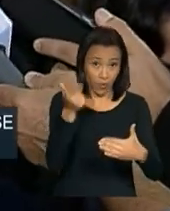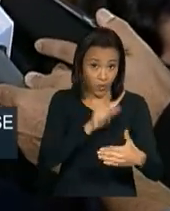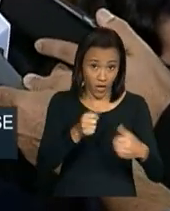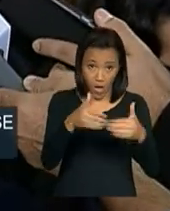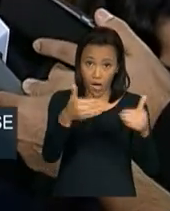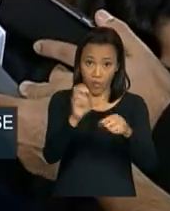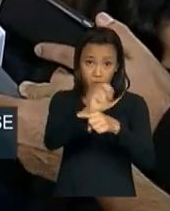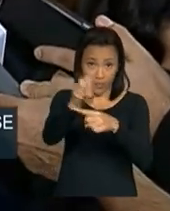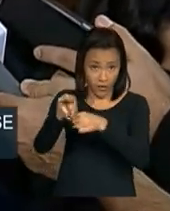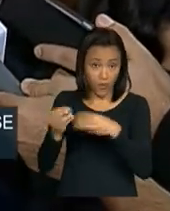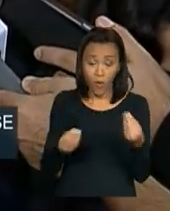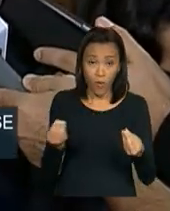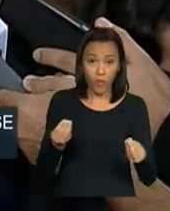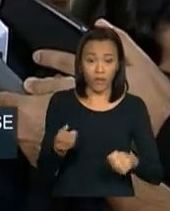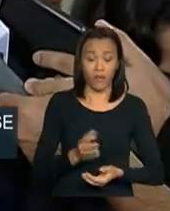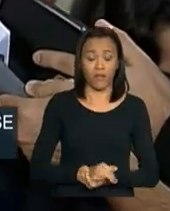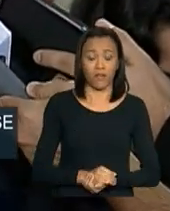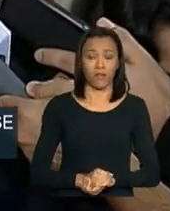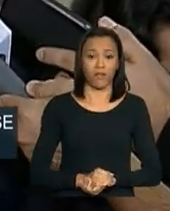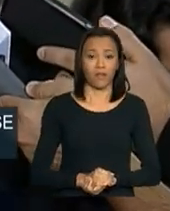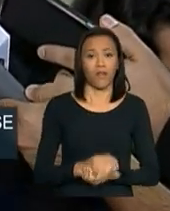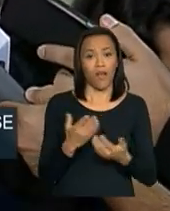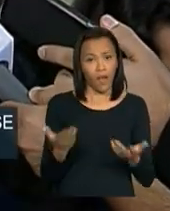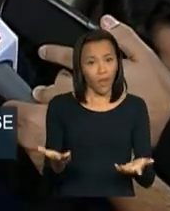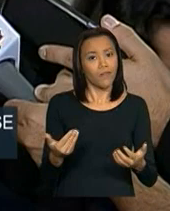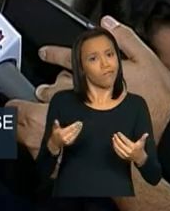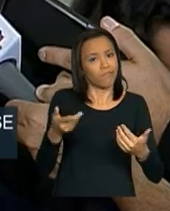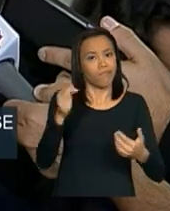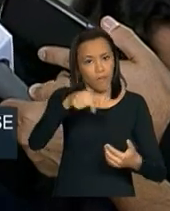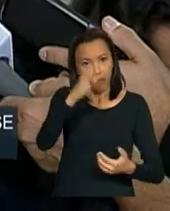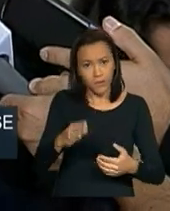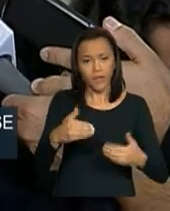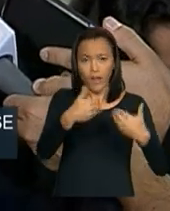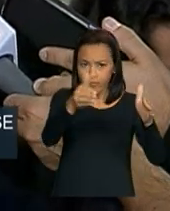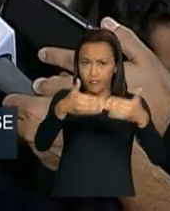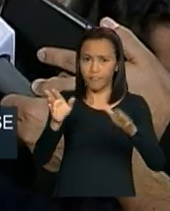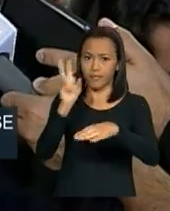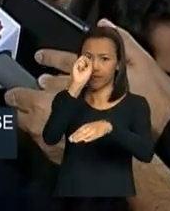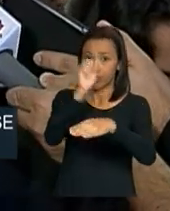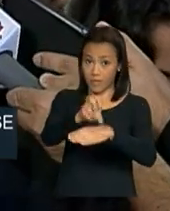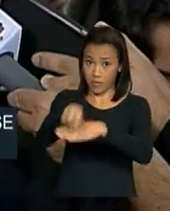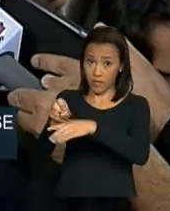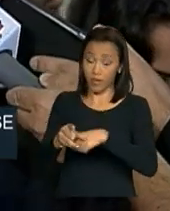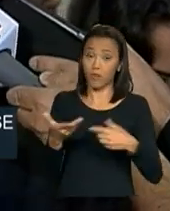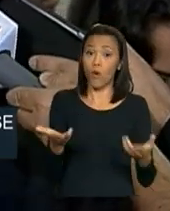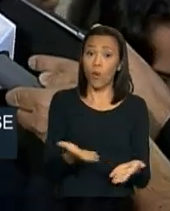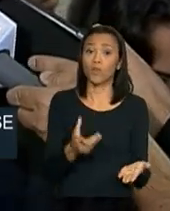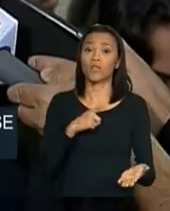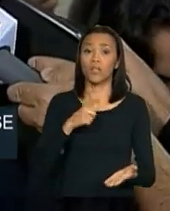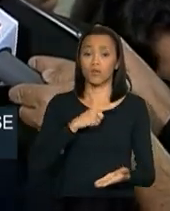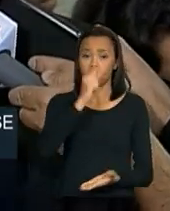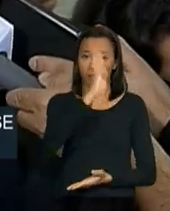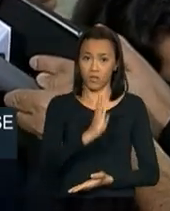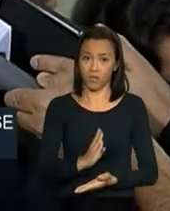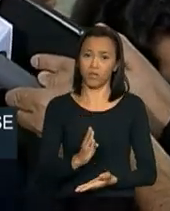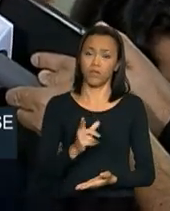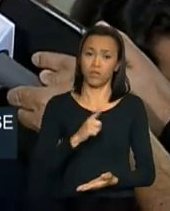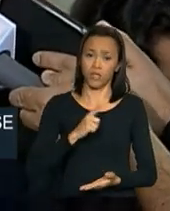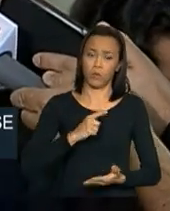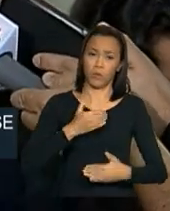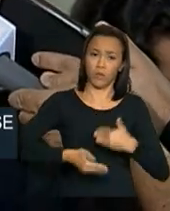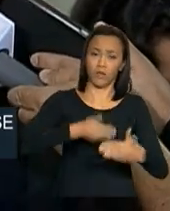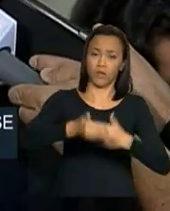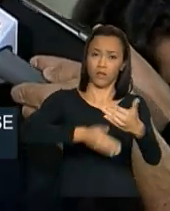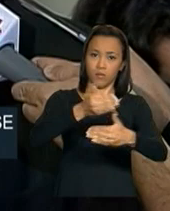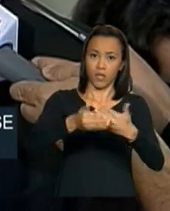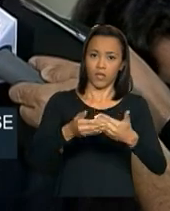uma mágica, mas que está realmente gerando emprego. Nós temos um país hoje com um crescimento